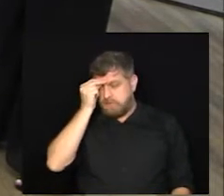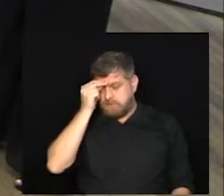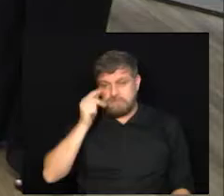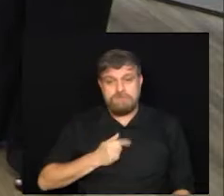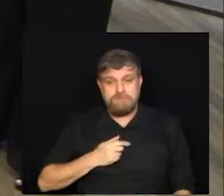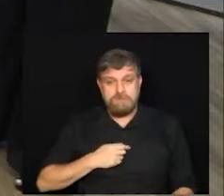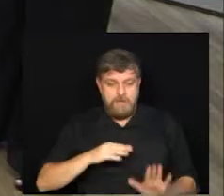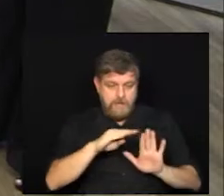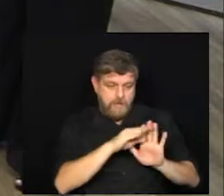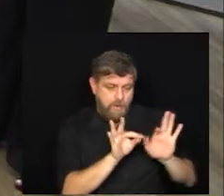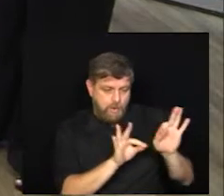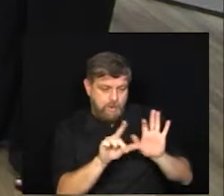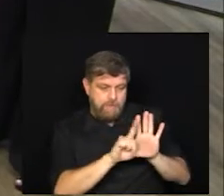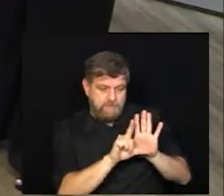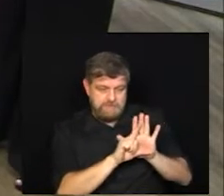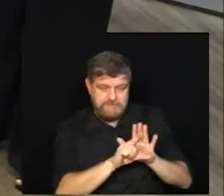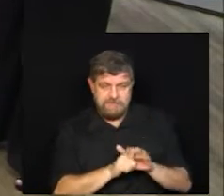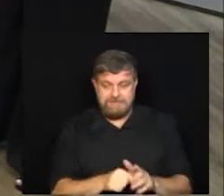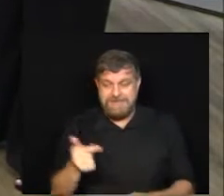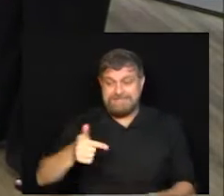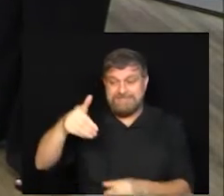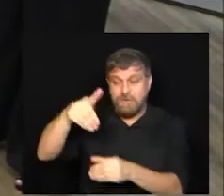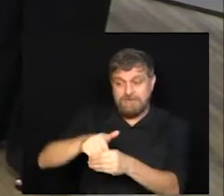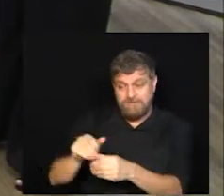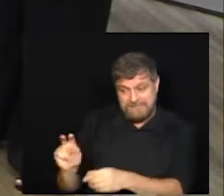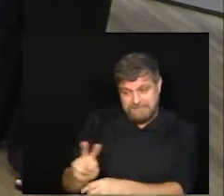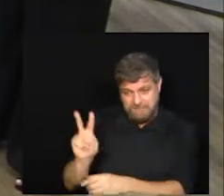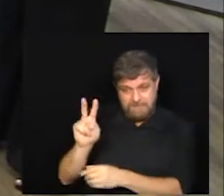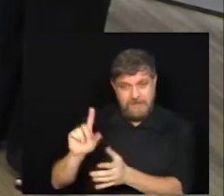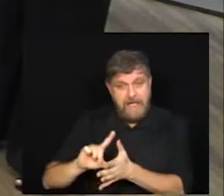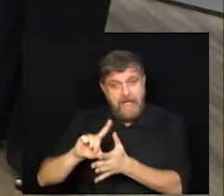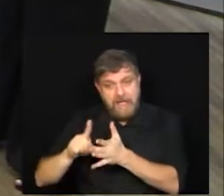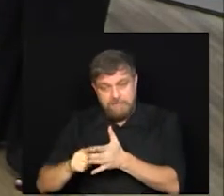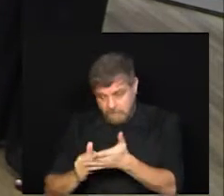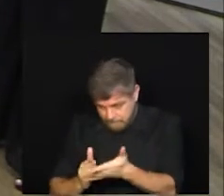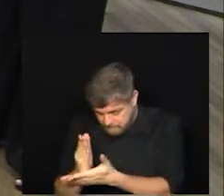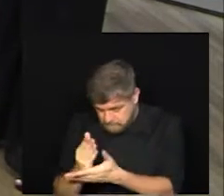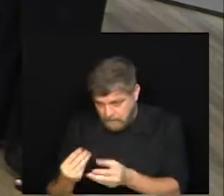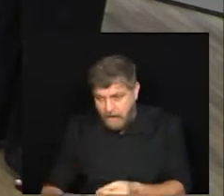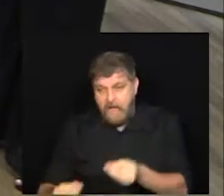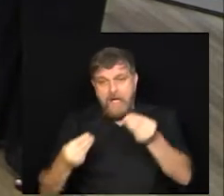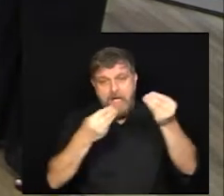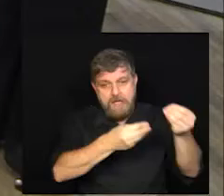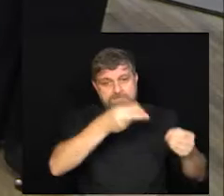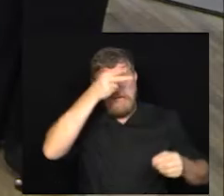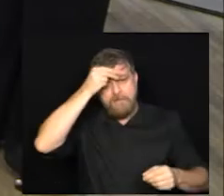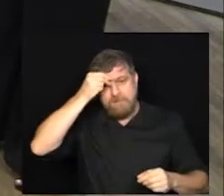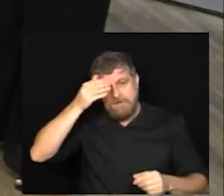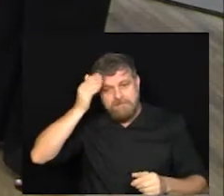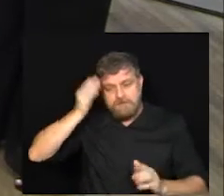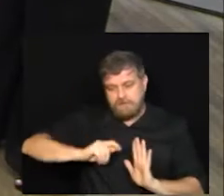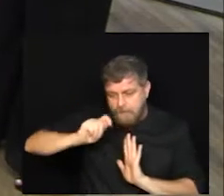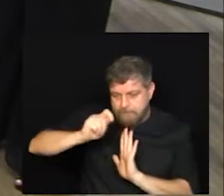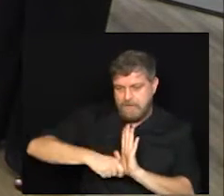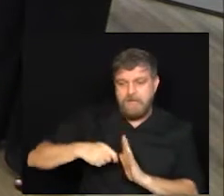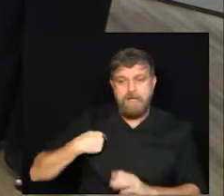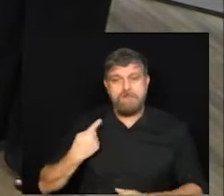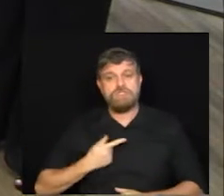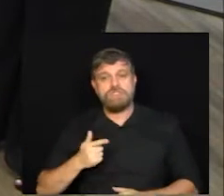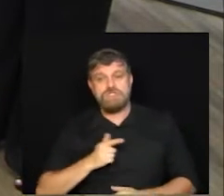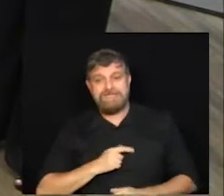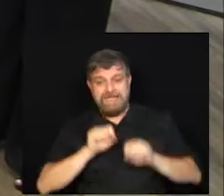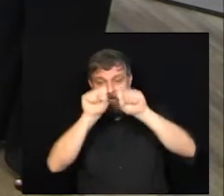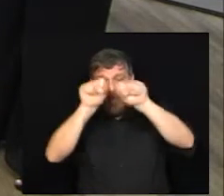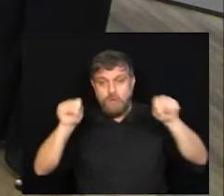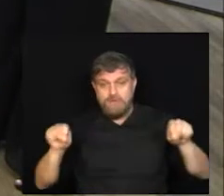ainda vai ser votado no mérito e depois, se for aprovado, aí é que vai para a sanção do prefeito, para que a gente tenha esse